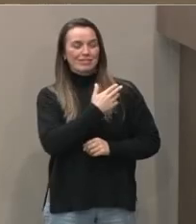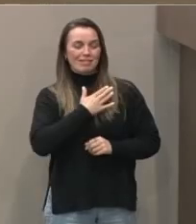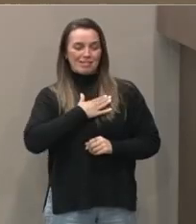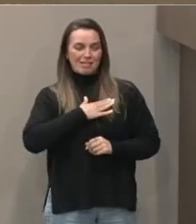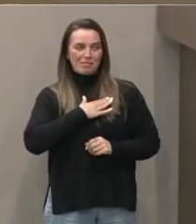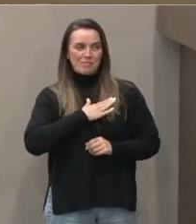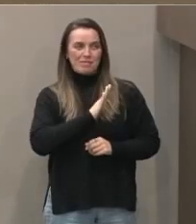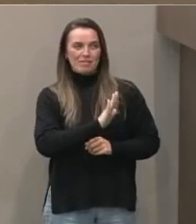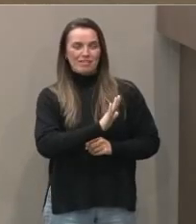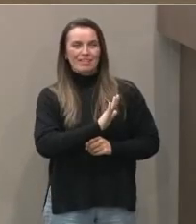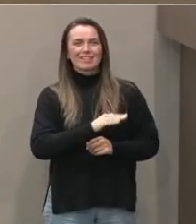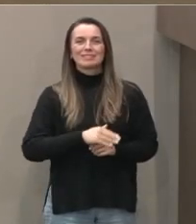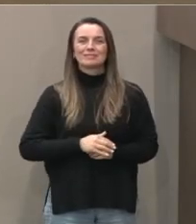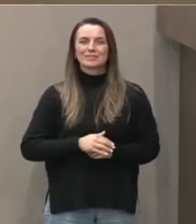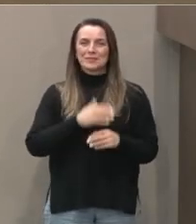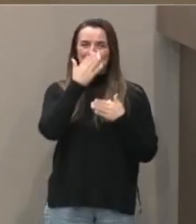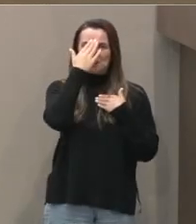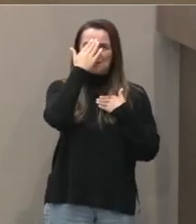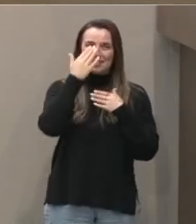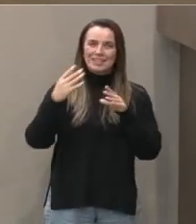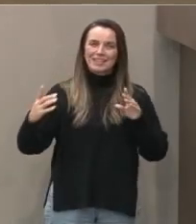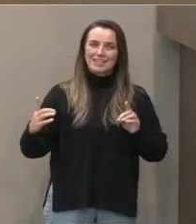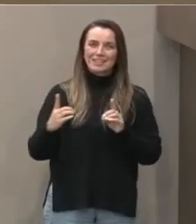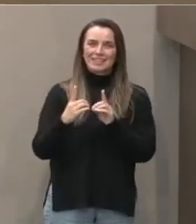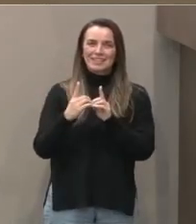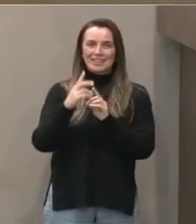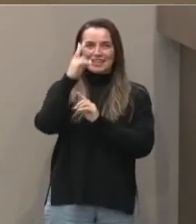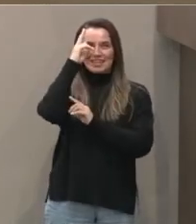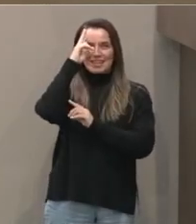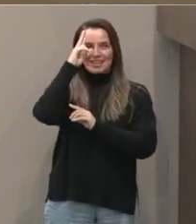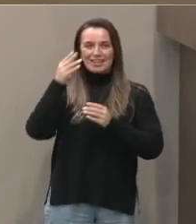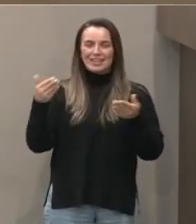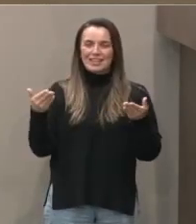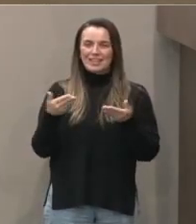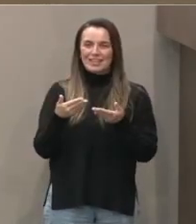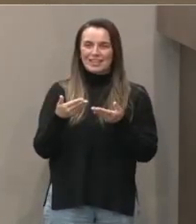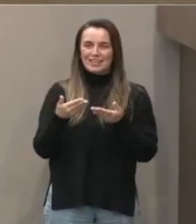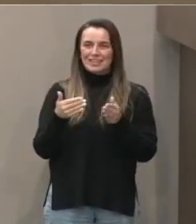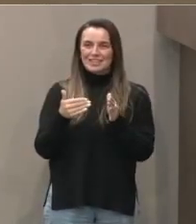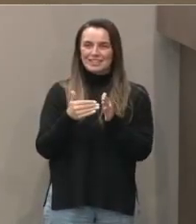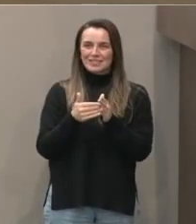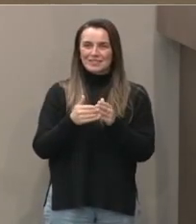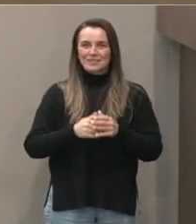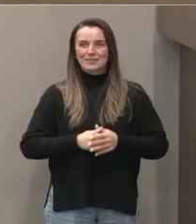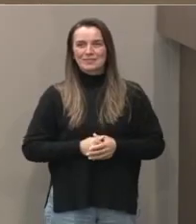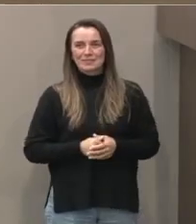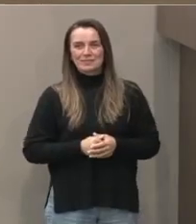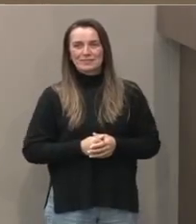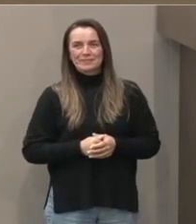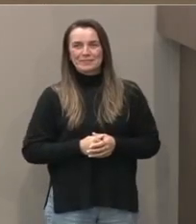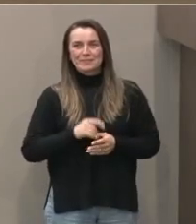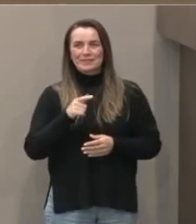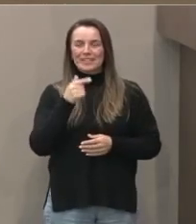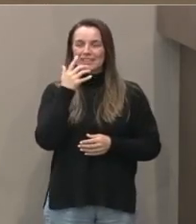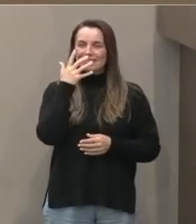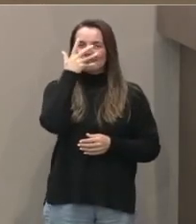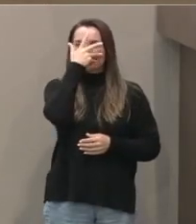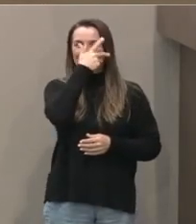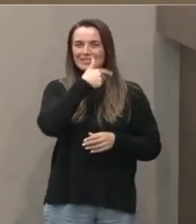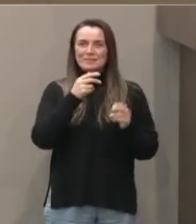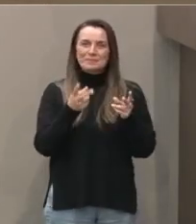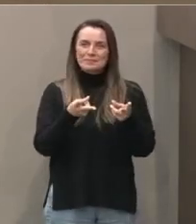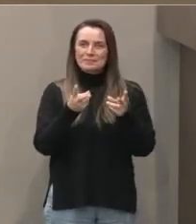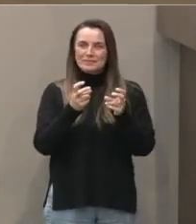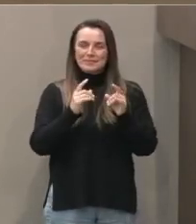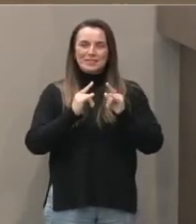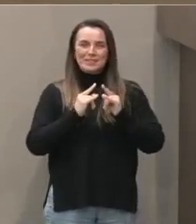Muito obrigada por aquele atendimento que eu me lembro até hoje com muito carinho. É bonito perceber que uma instituição cuja história